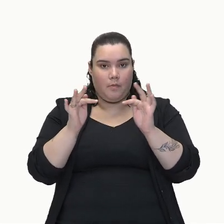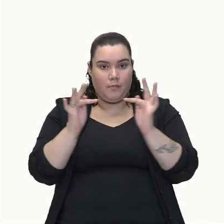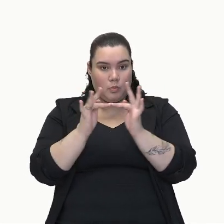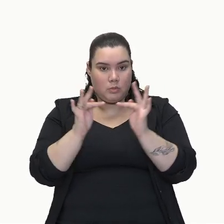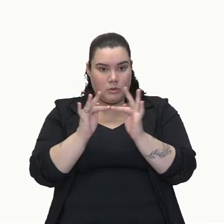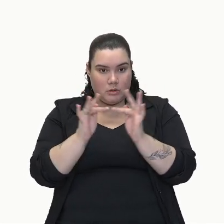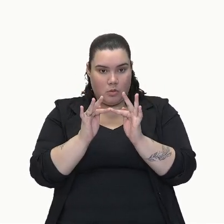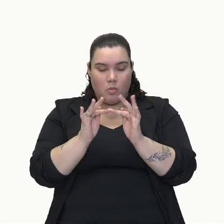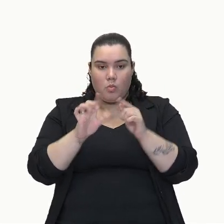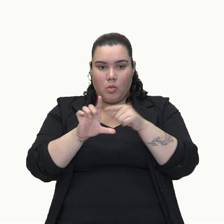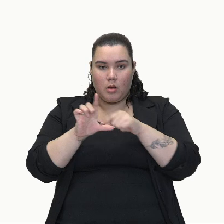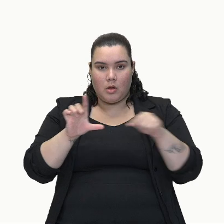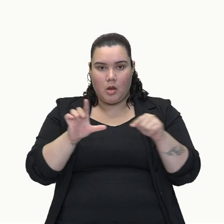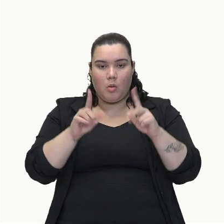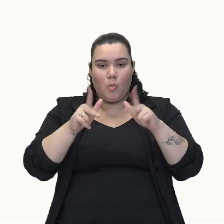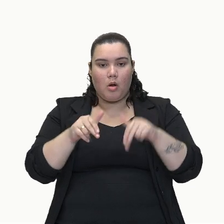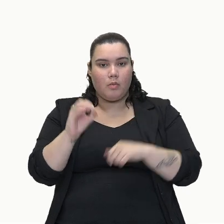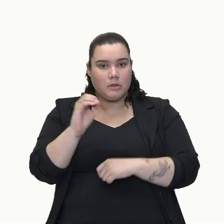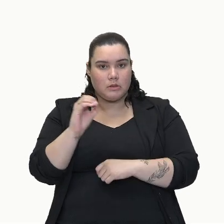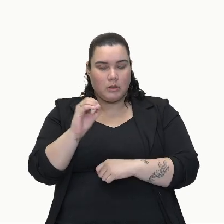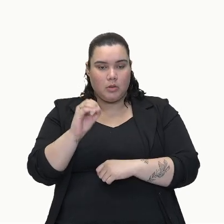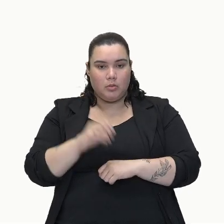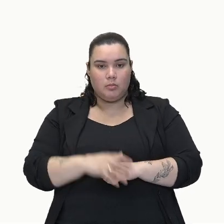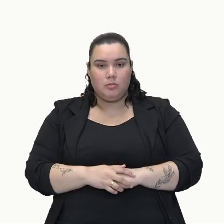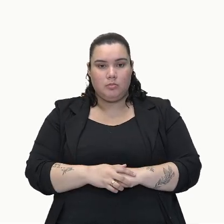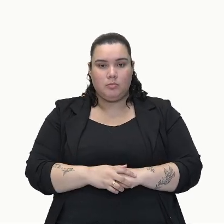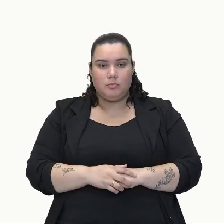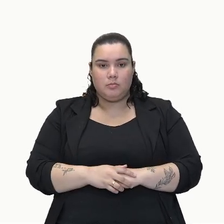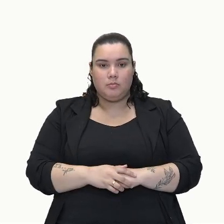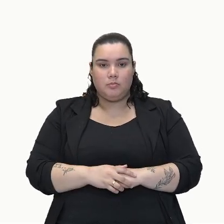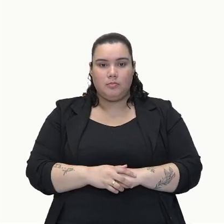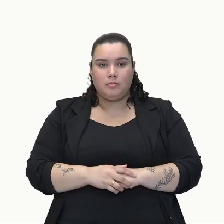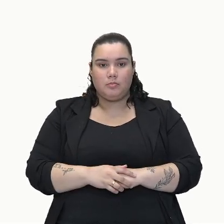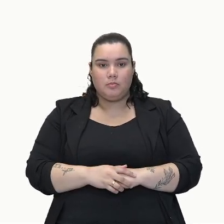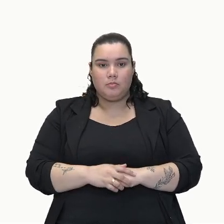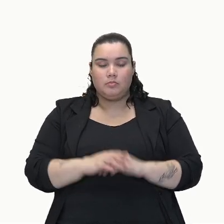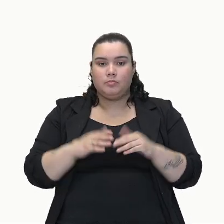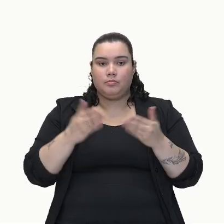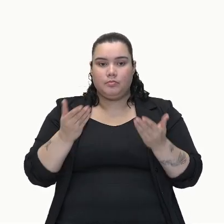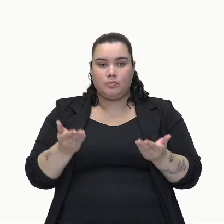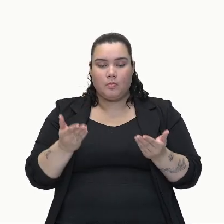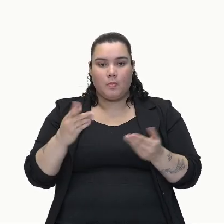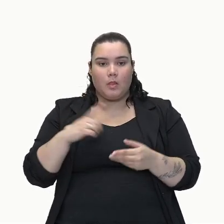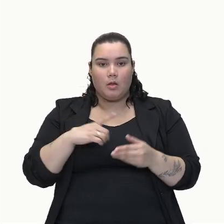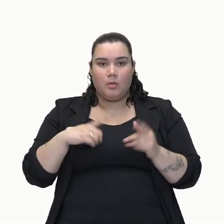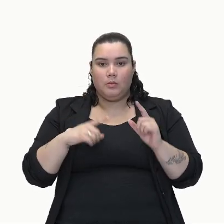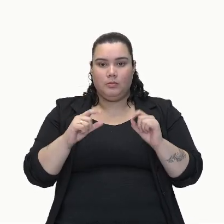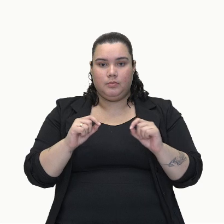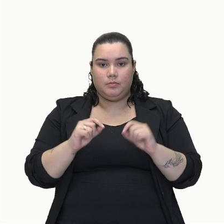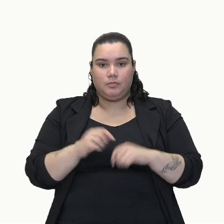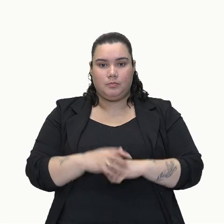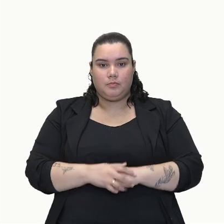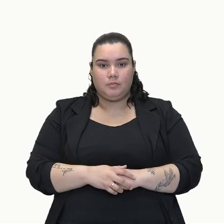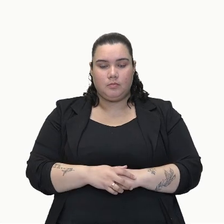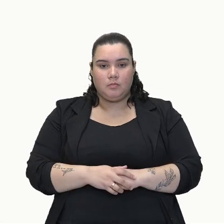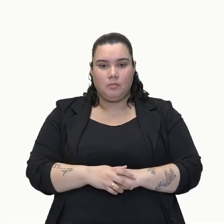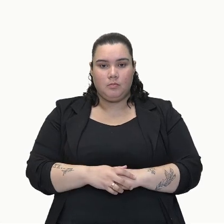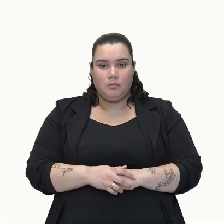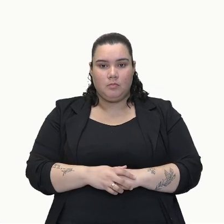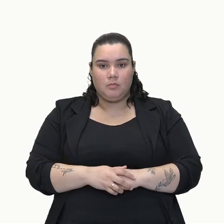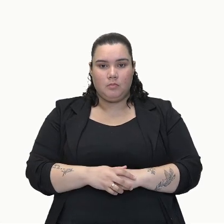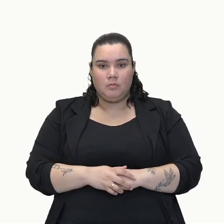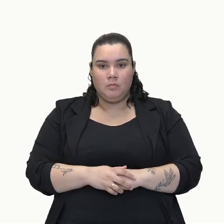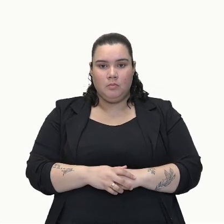e iguala a zero. Ou seja, quando a gente pega a